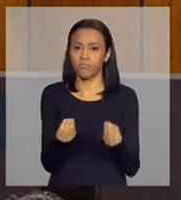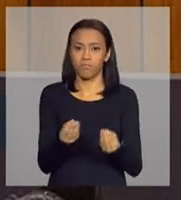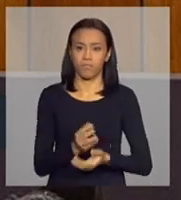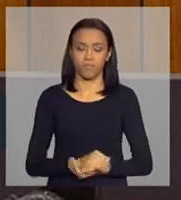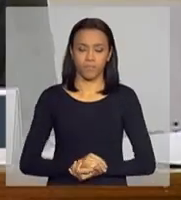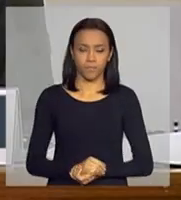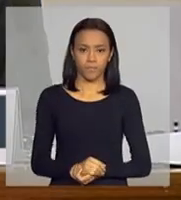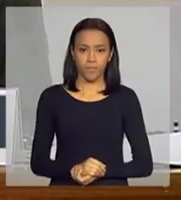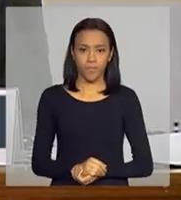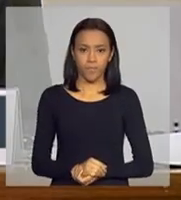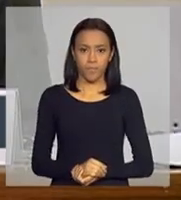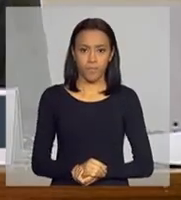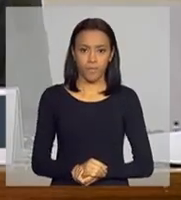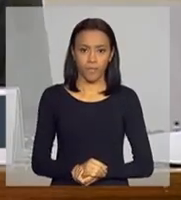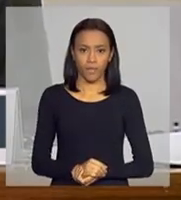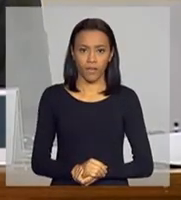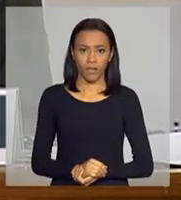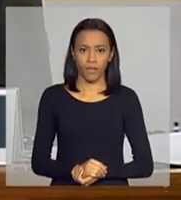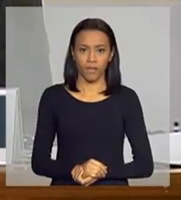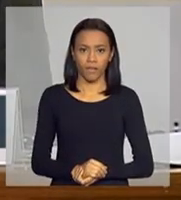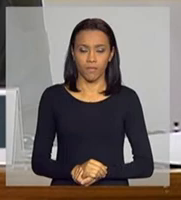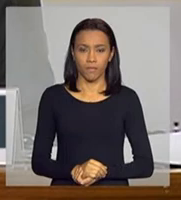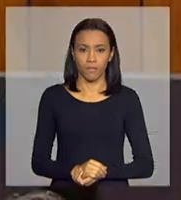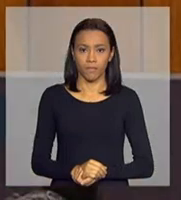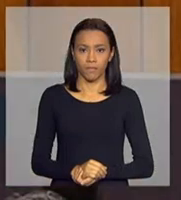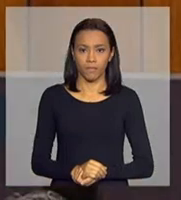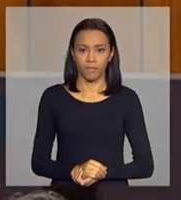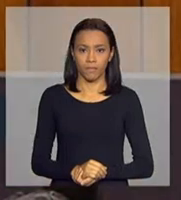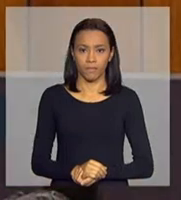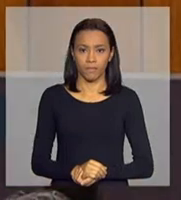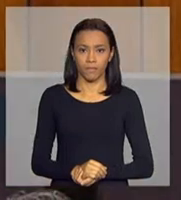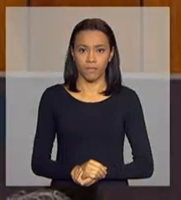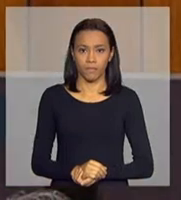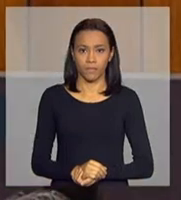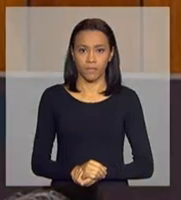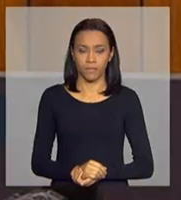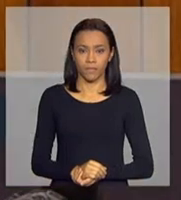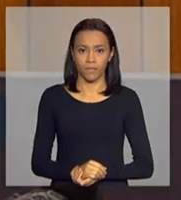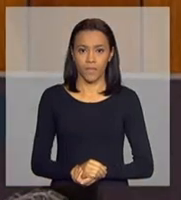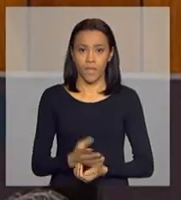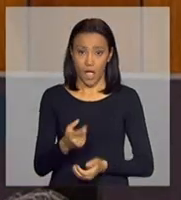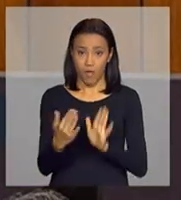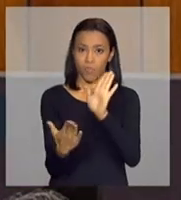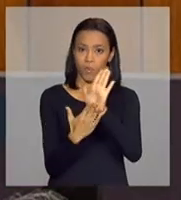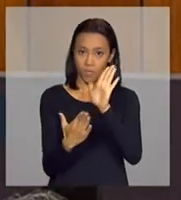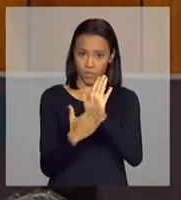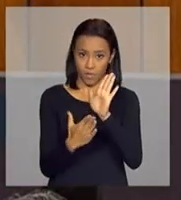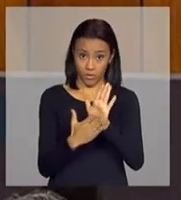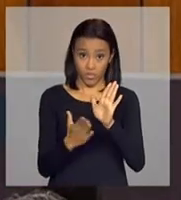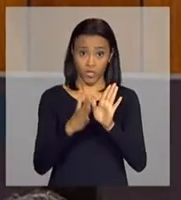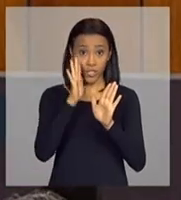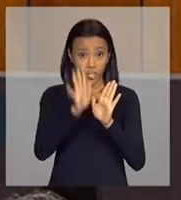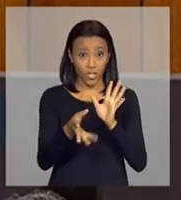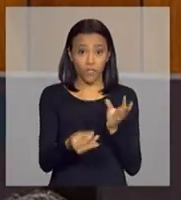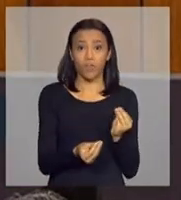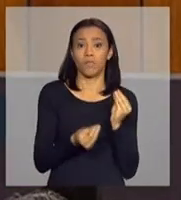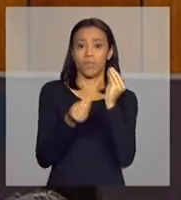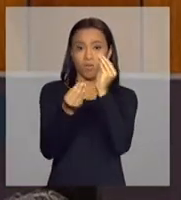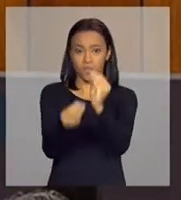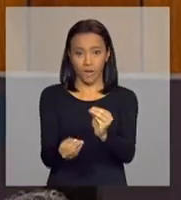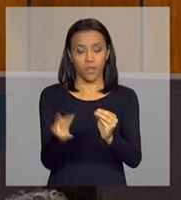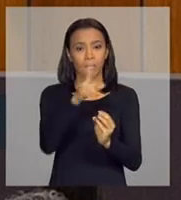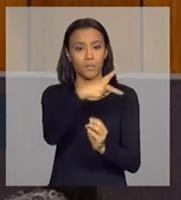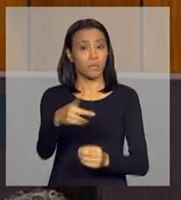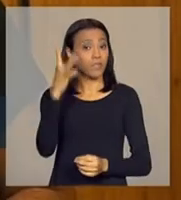mudança das domésticas não a proposta que foi apresentada pela